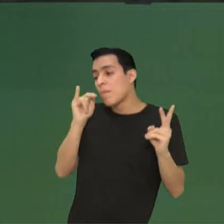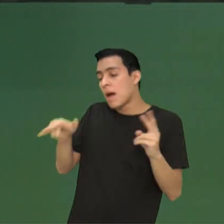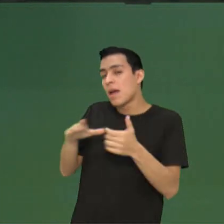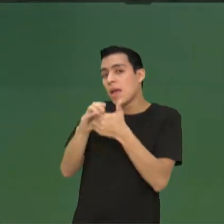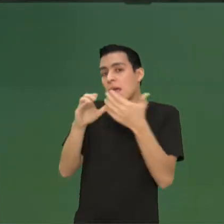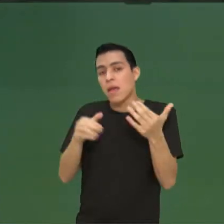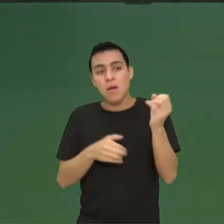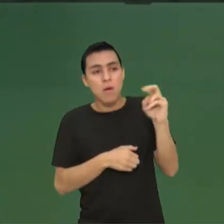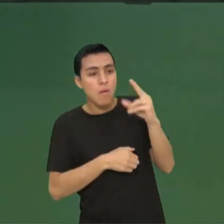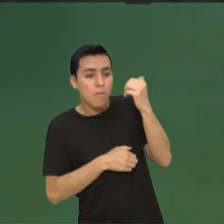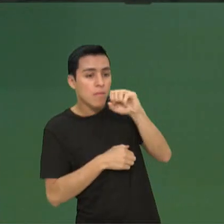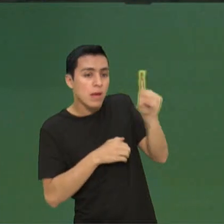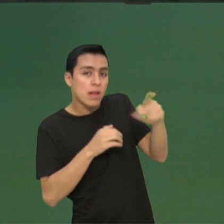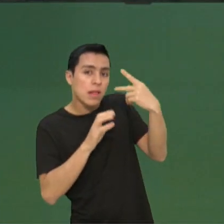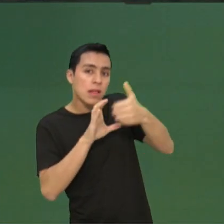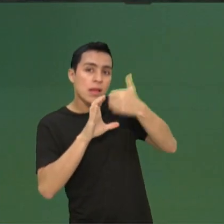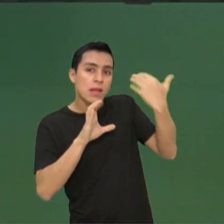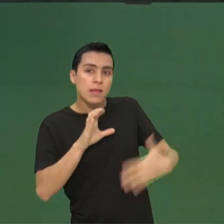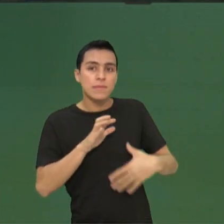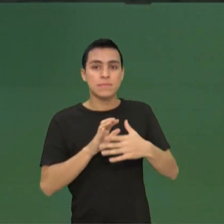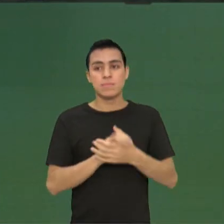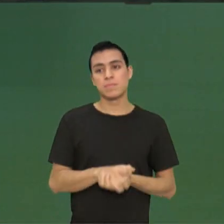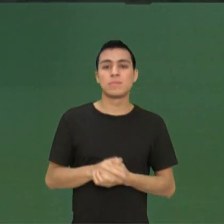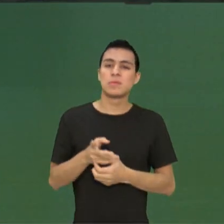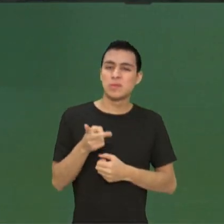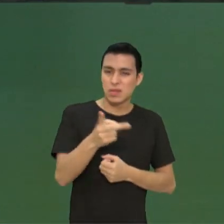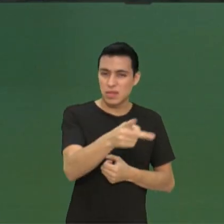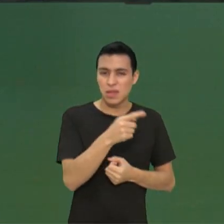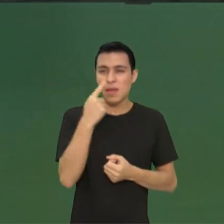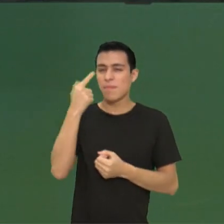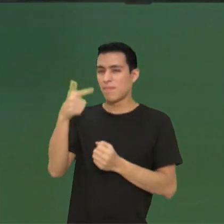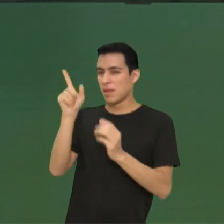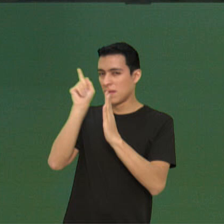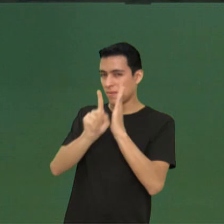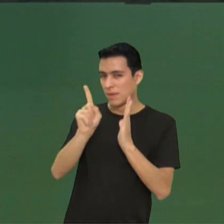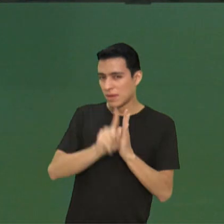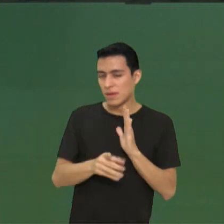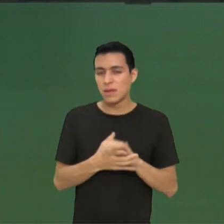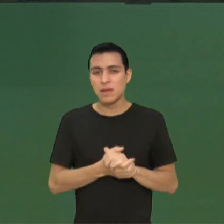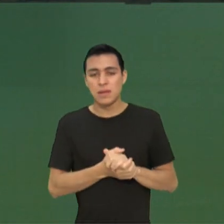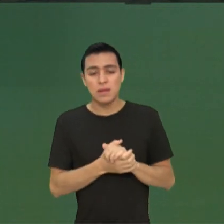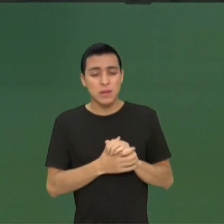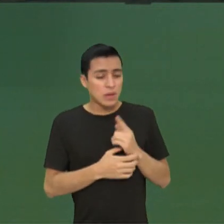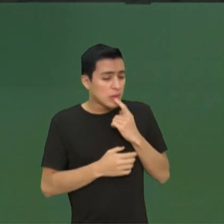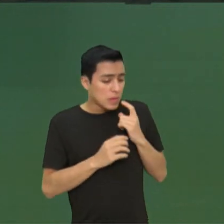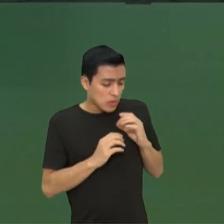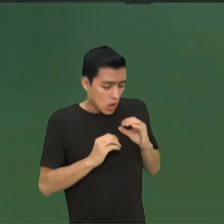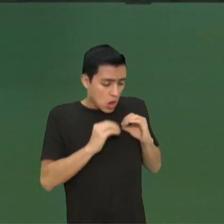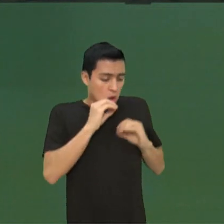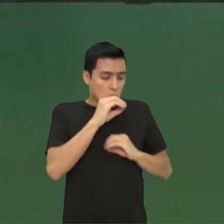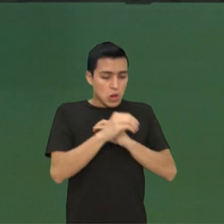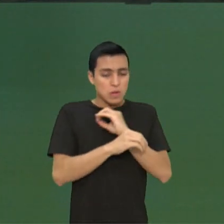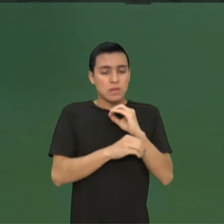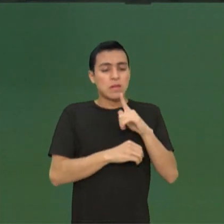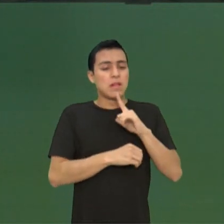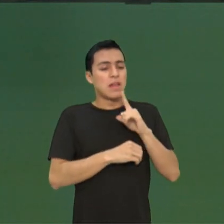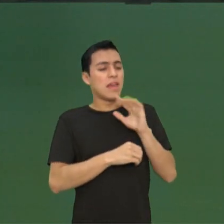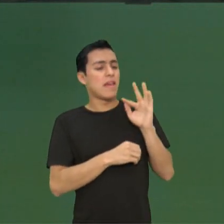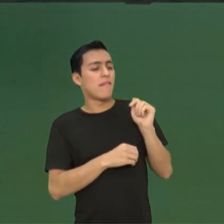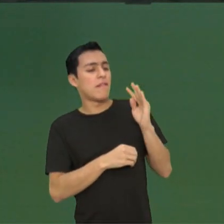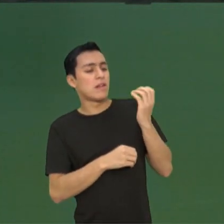pega-se anticorpo anti-A e anticorpo anti-B. E pega 2 gotas de sangue. Numa gota pinga